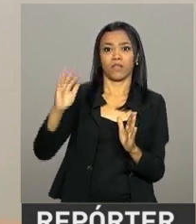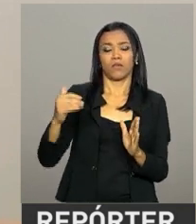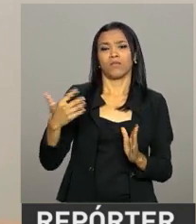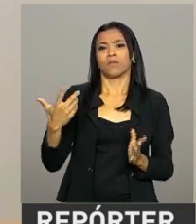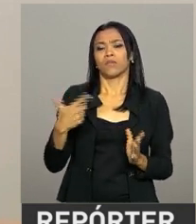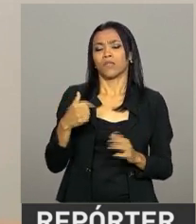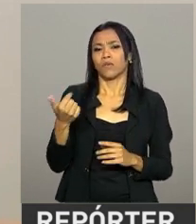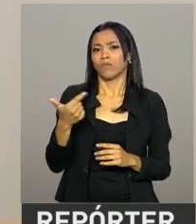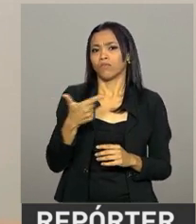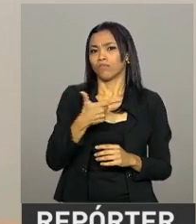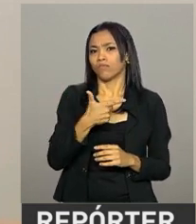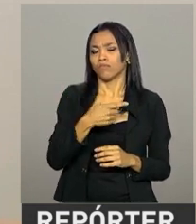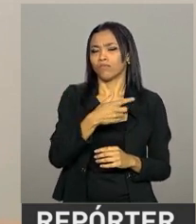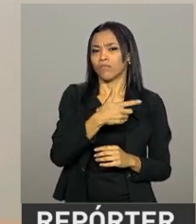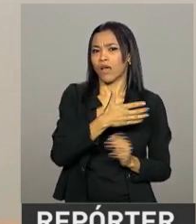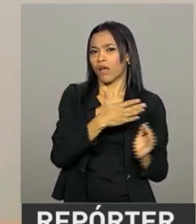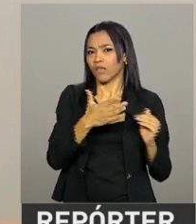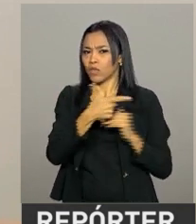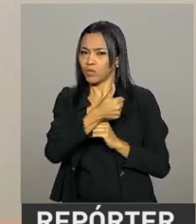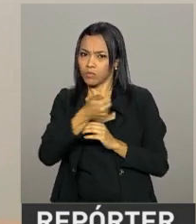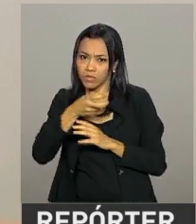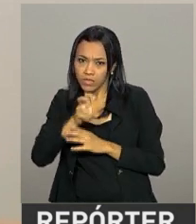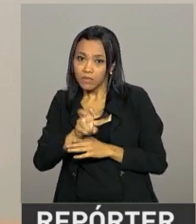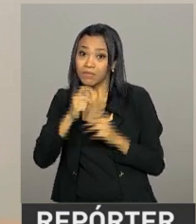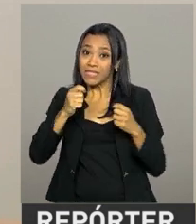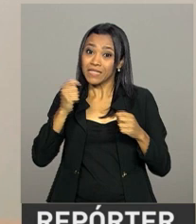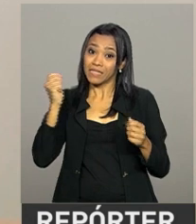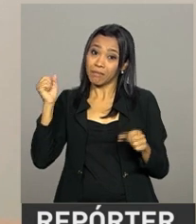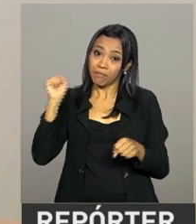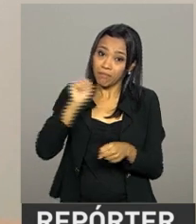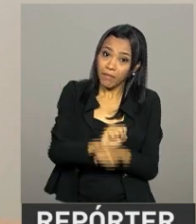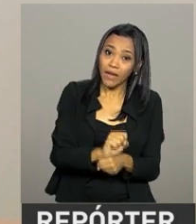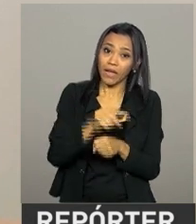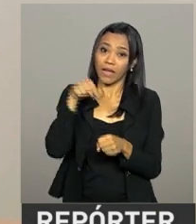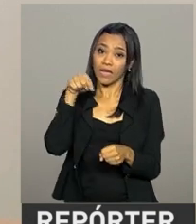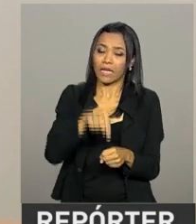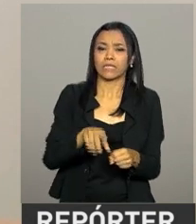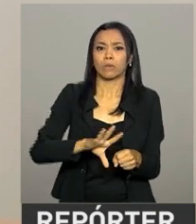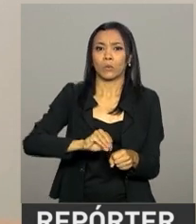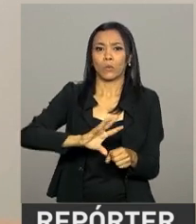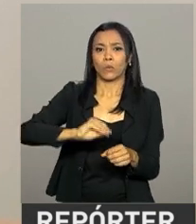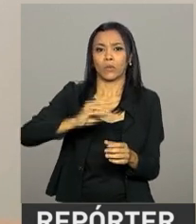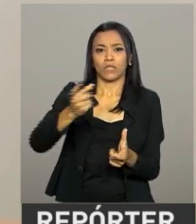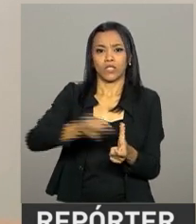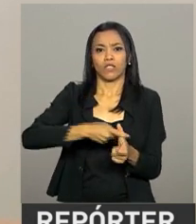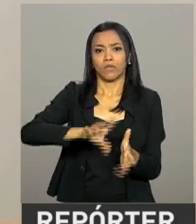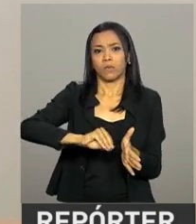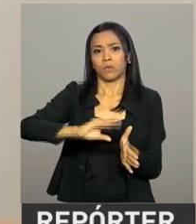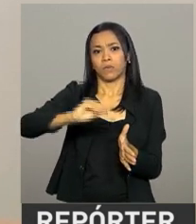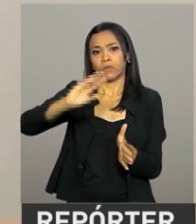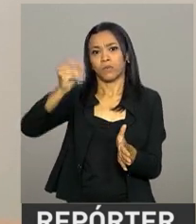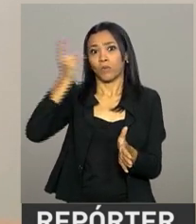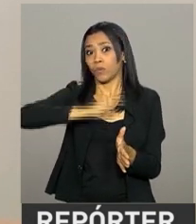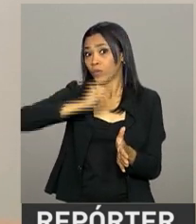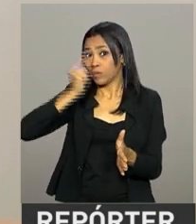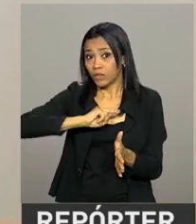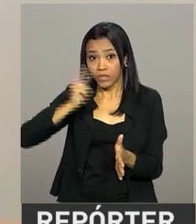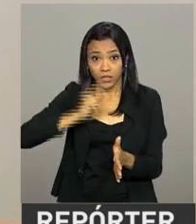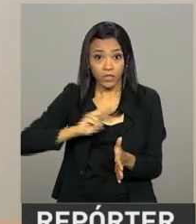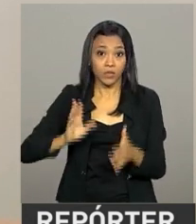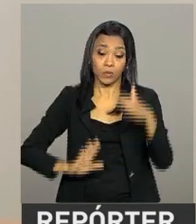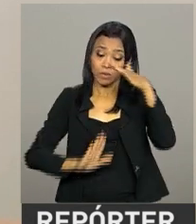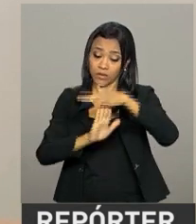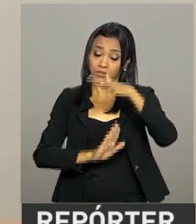e 2015. É preciso interromper essa dinâmica o mais rápido possível. Com o teto dos gastos,